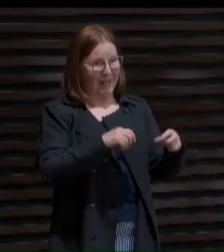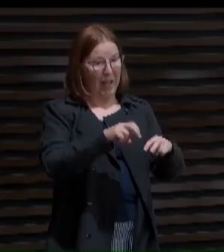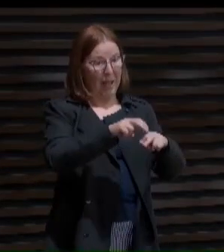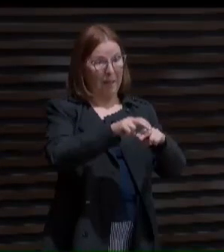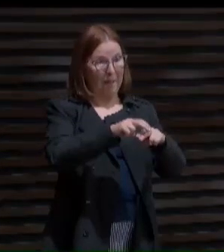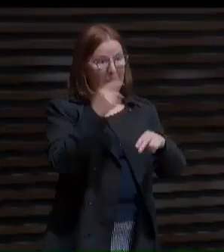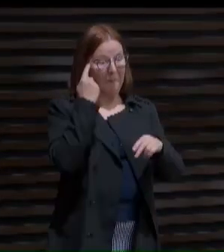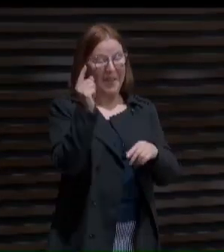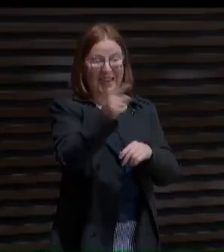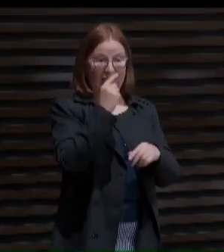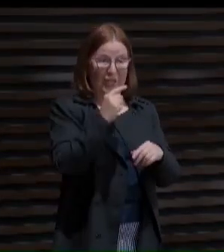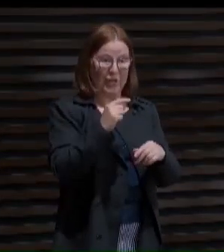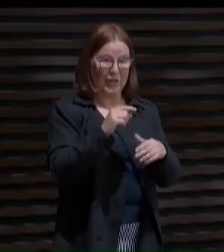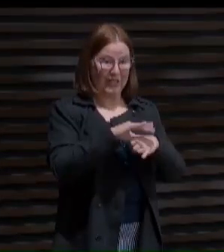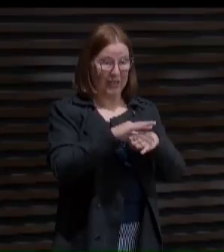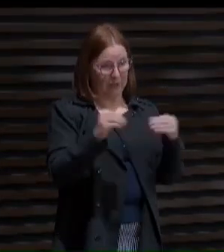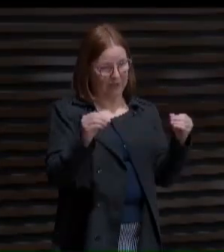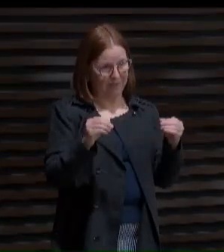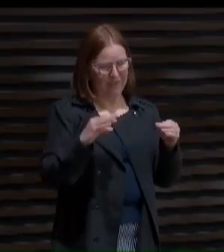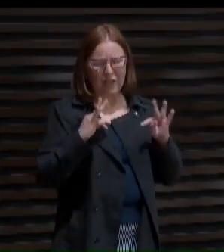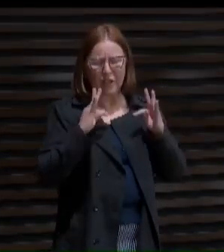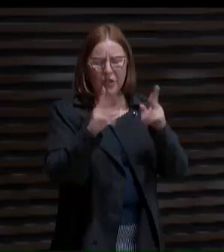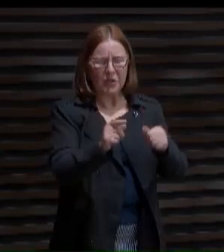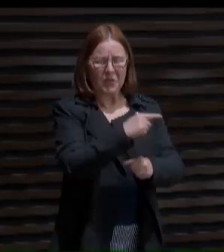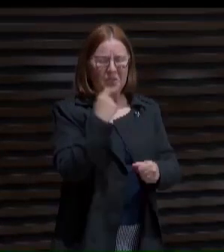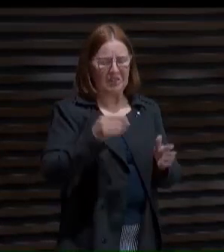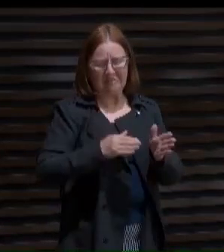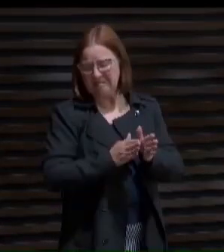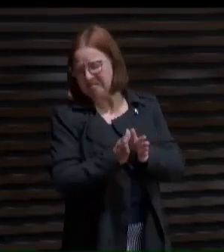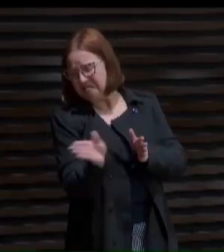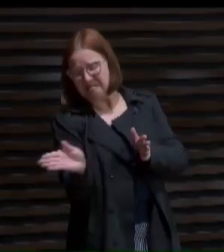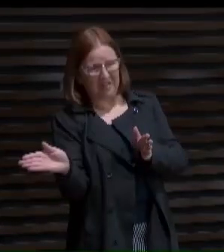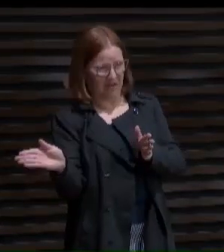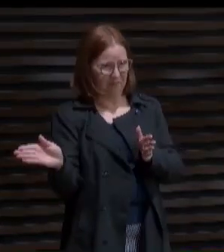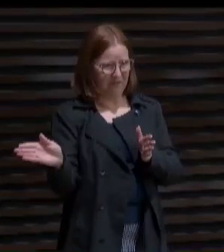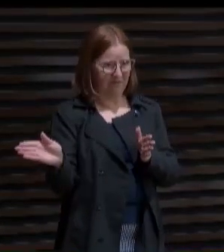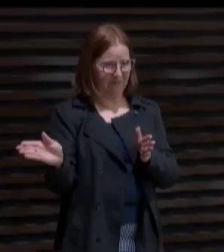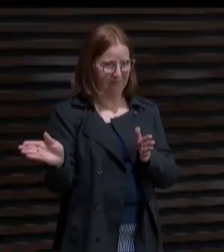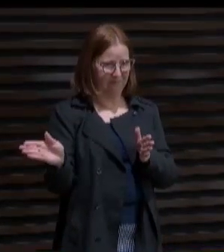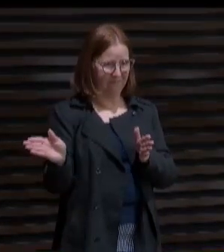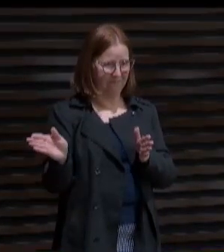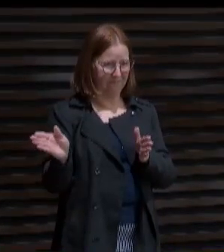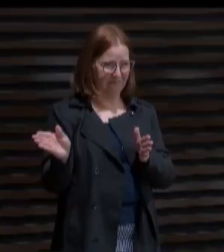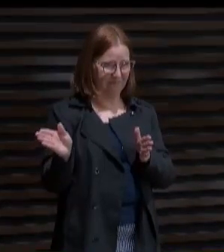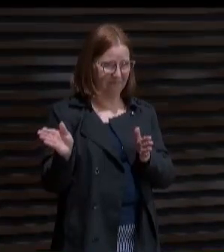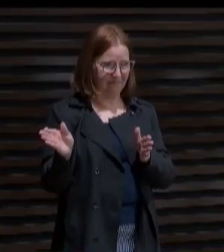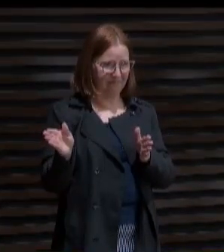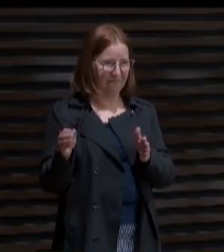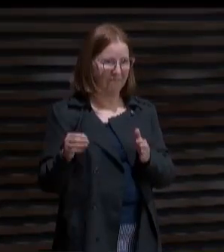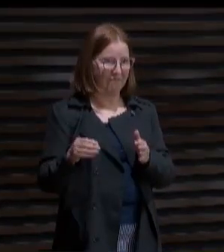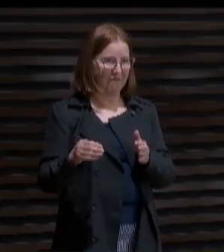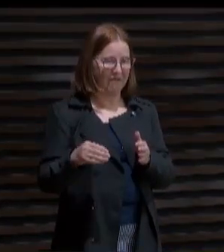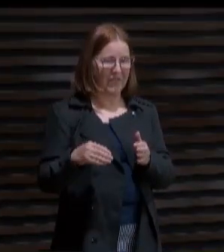curados. Todos nós desviamos como ovelhas, deixamos os caminhos de Deus